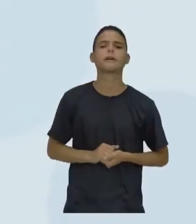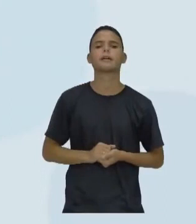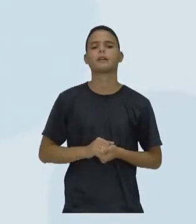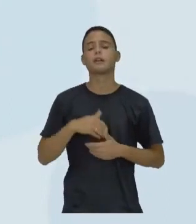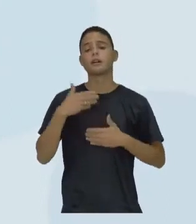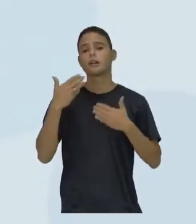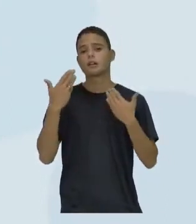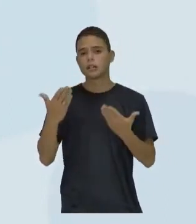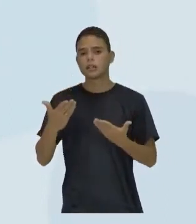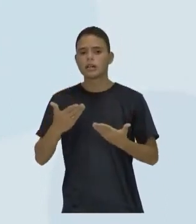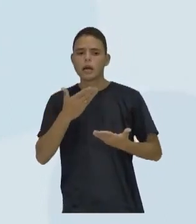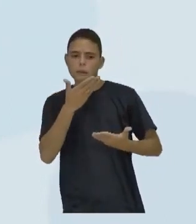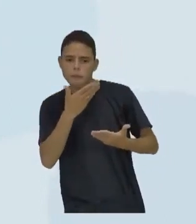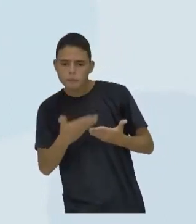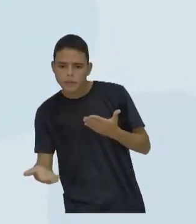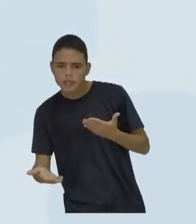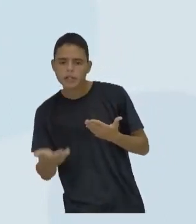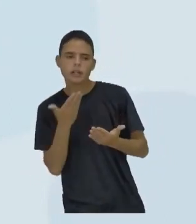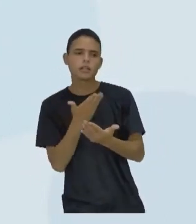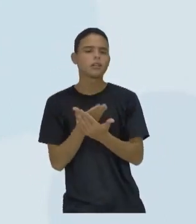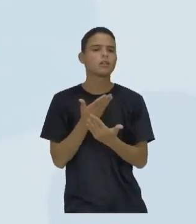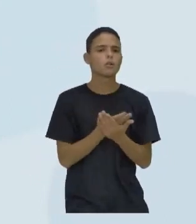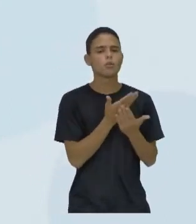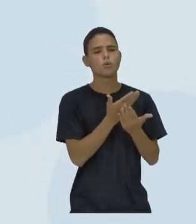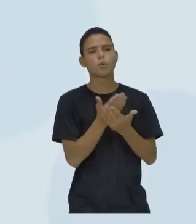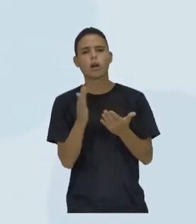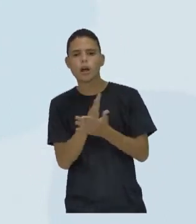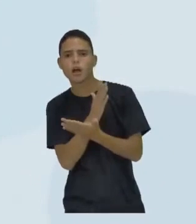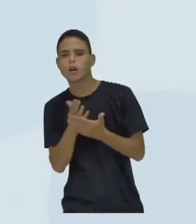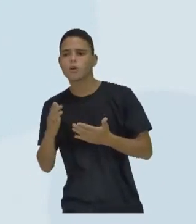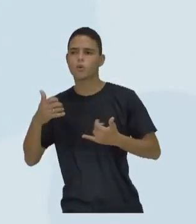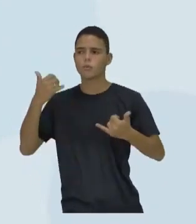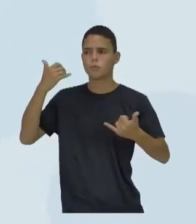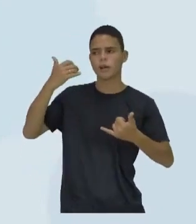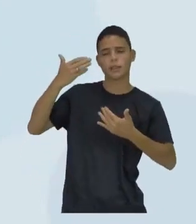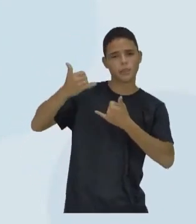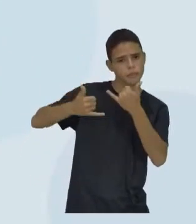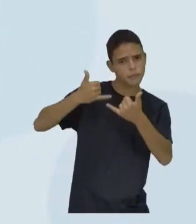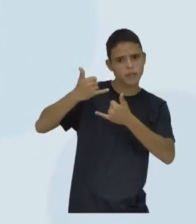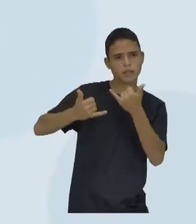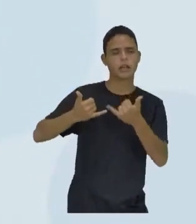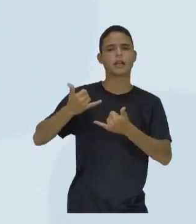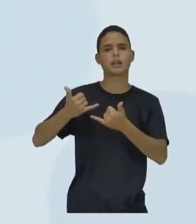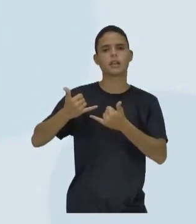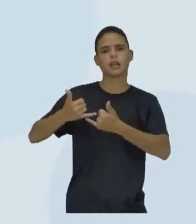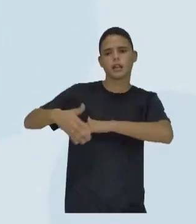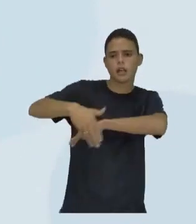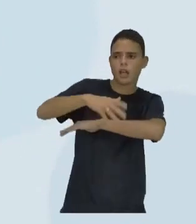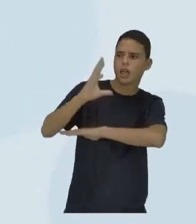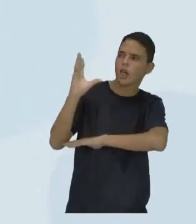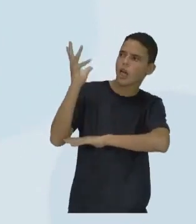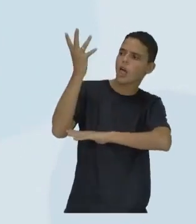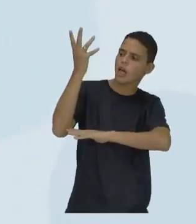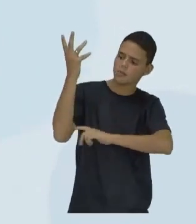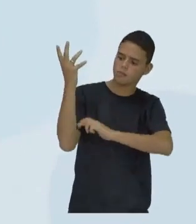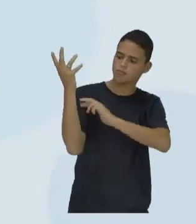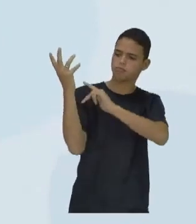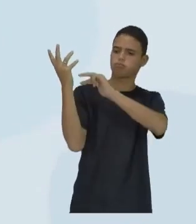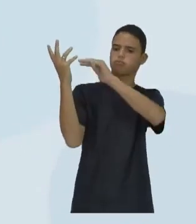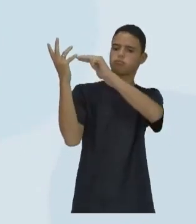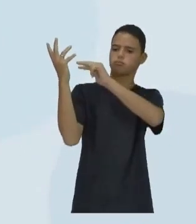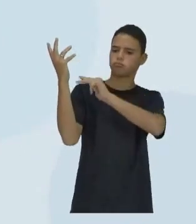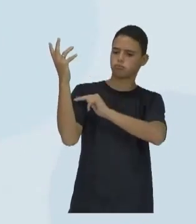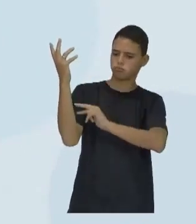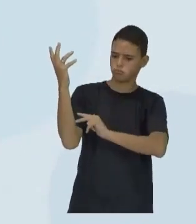estudos mostrando que uma brincadeira dessas em que nos sujamos e ralamos o joelho na árvore ajuda a desenvolver a criatividade, o senso